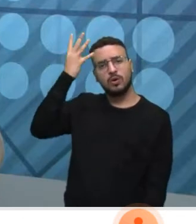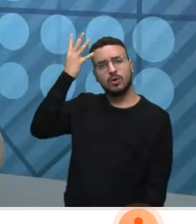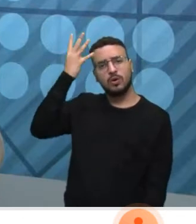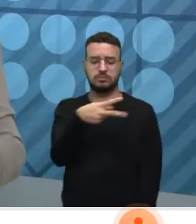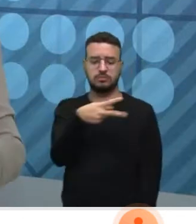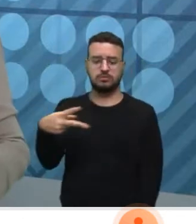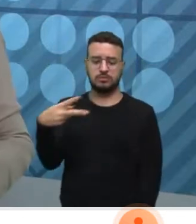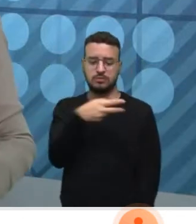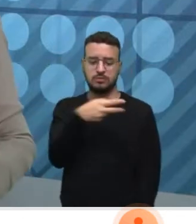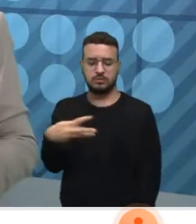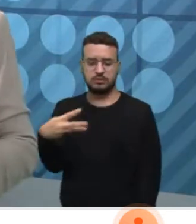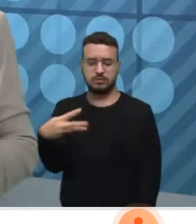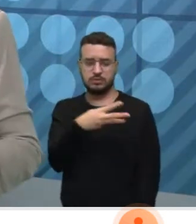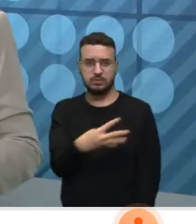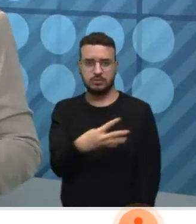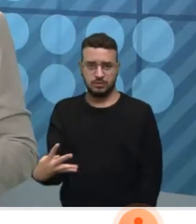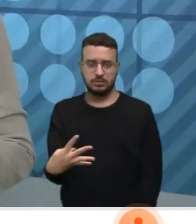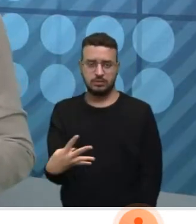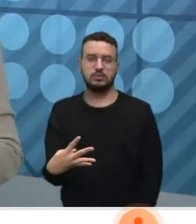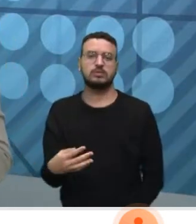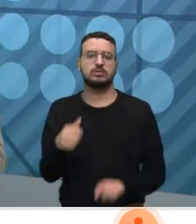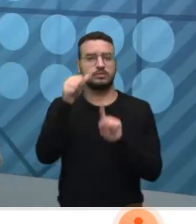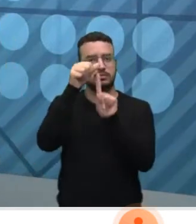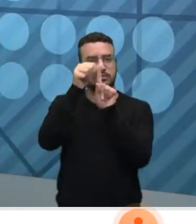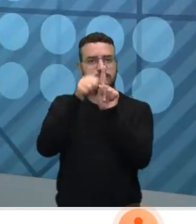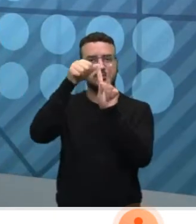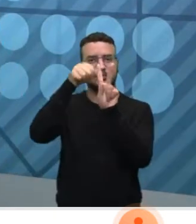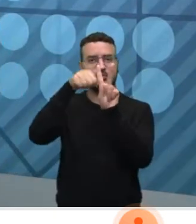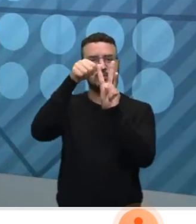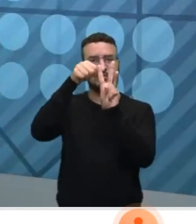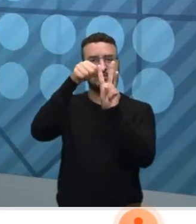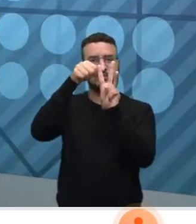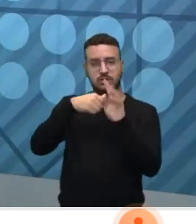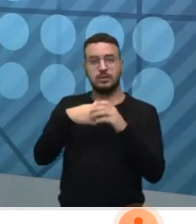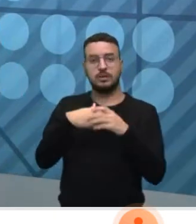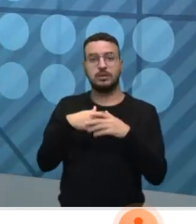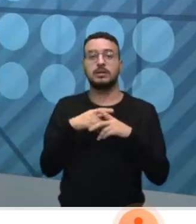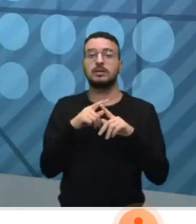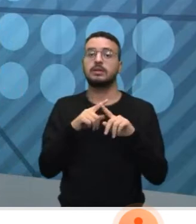os pronomes eles podem também ser incorporados. No entanto,